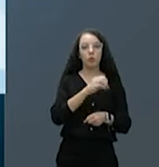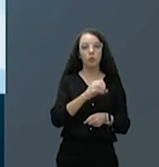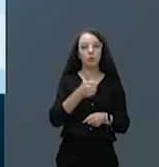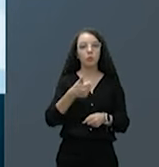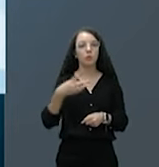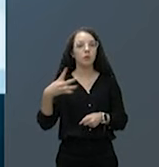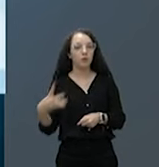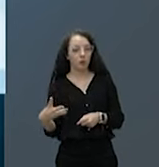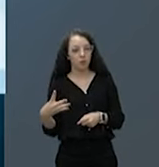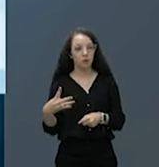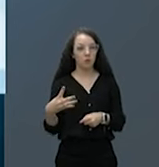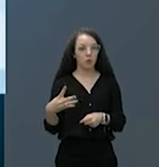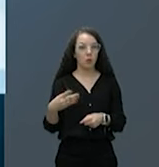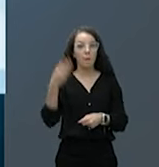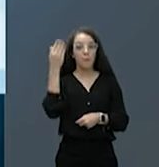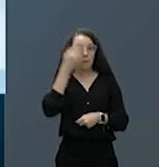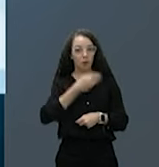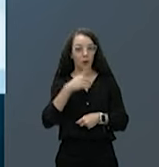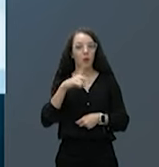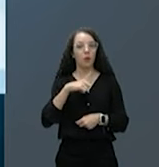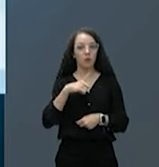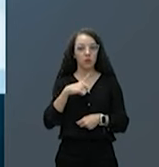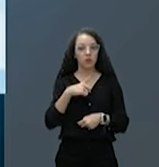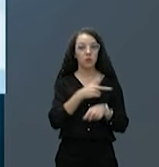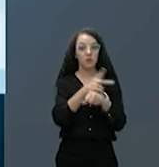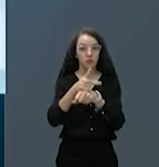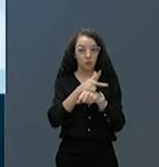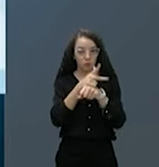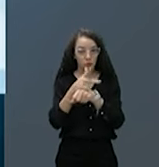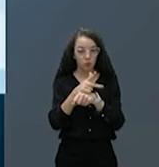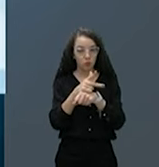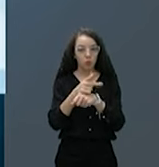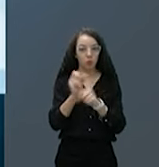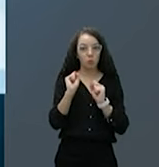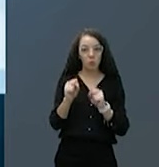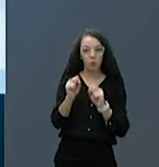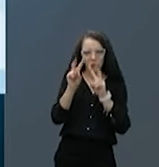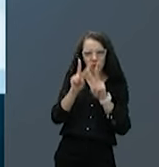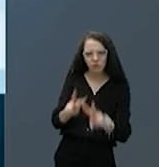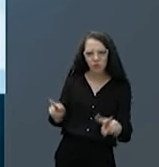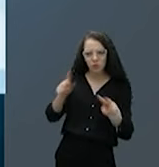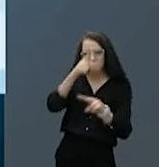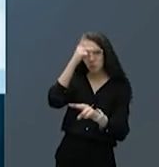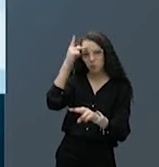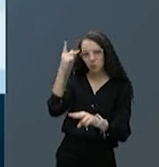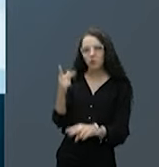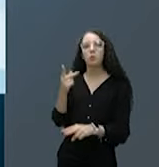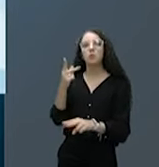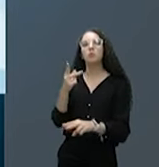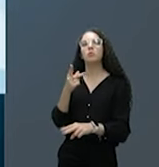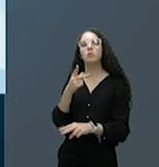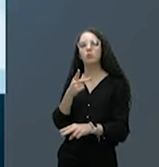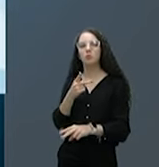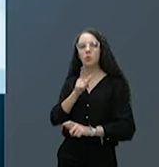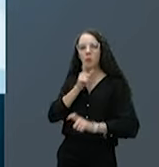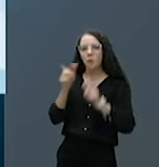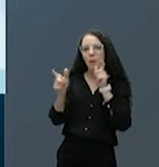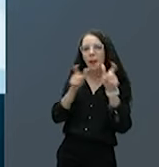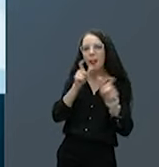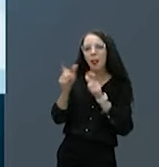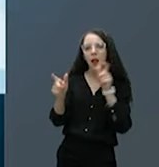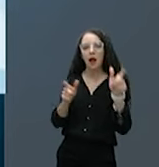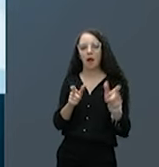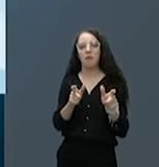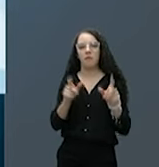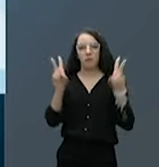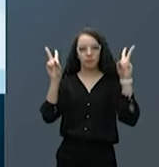com um vídeo que foi juntado aos autos, e nele é possível observar que o querelado fez as seguintes menções diretas ao querelante, abro